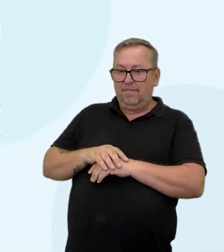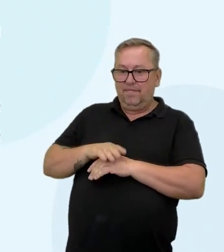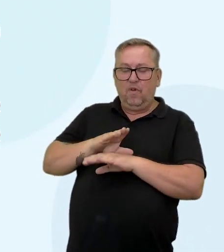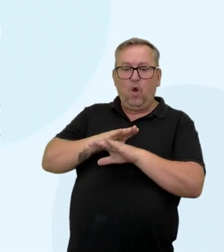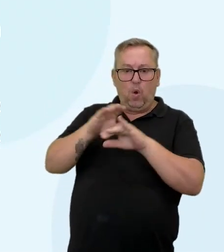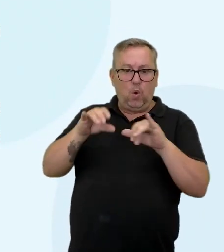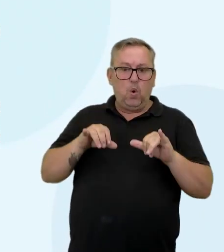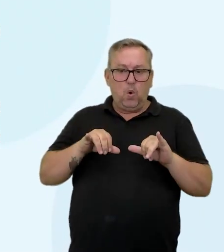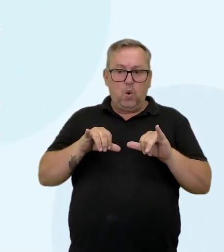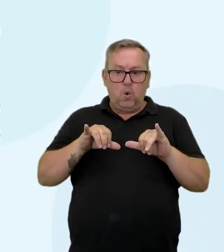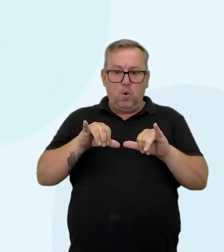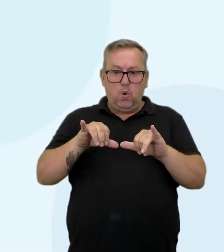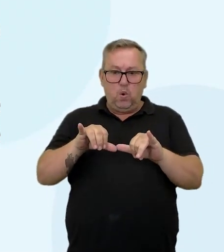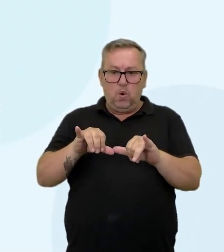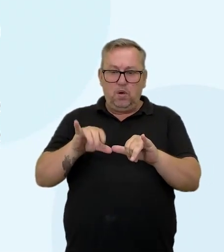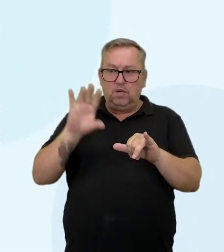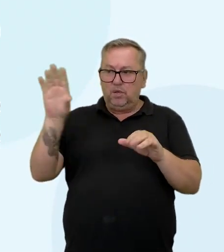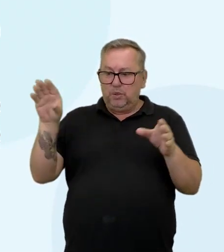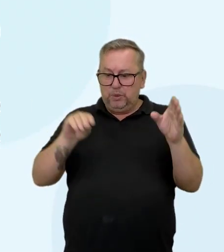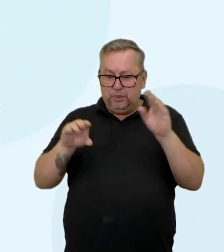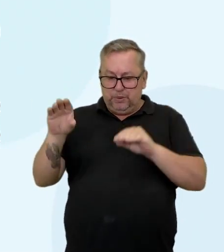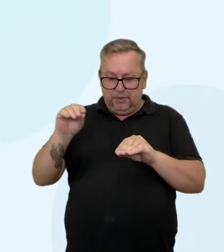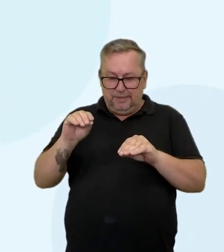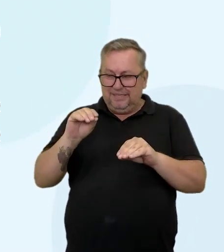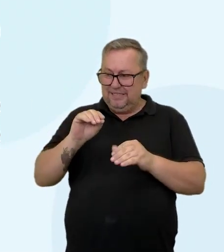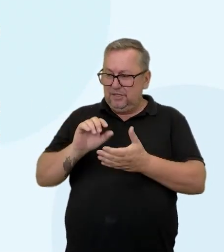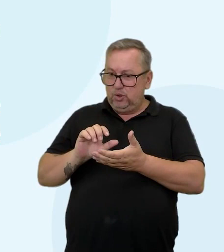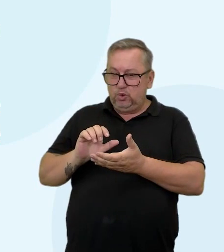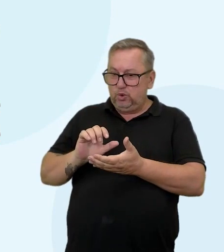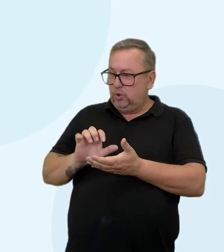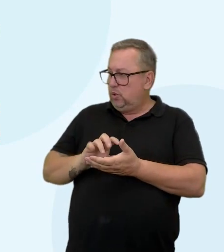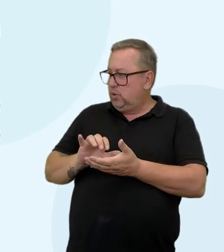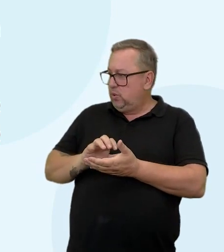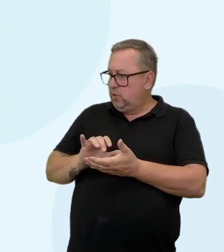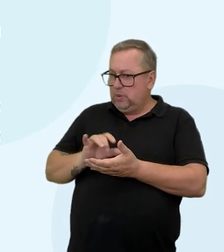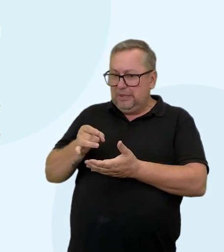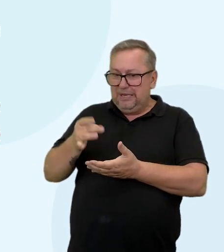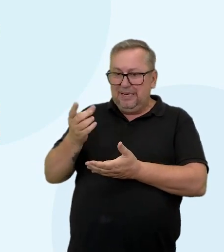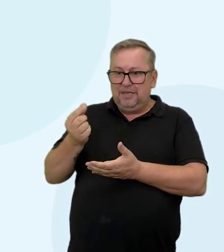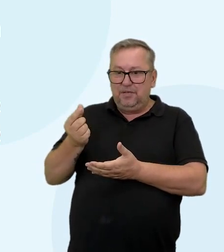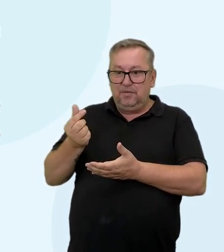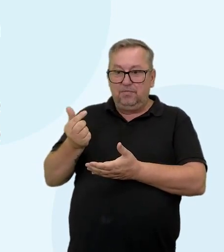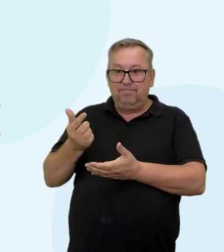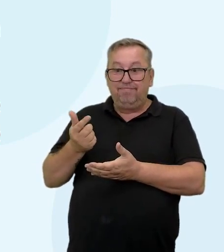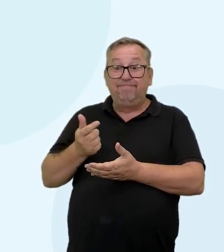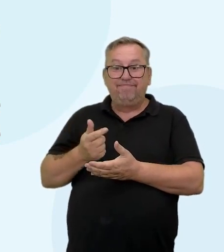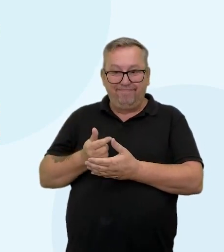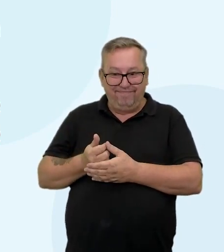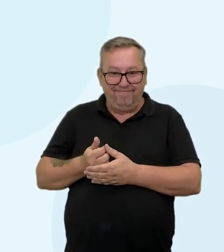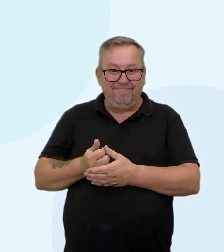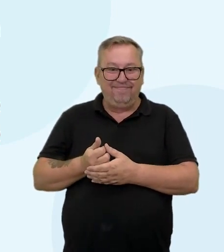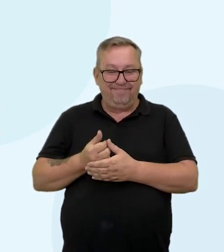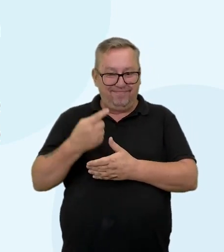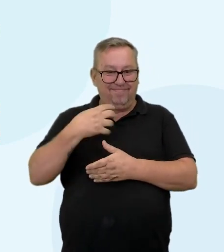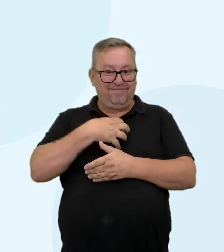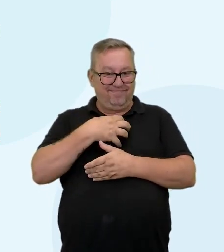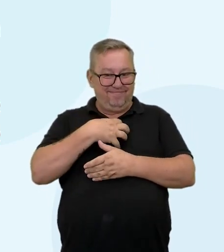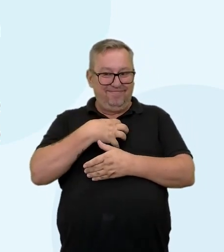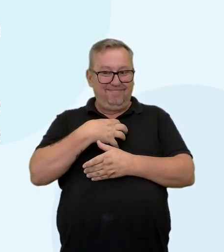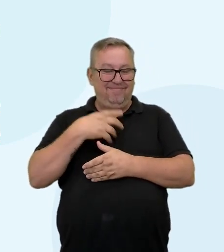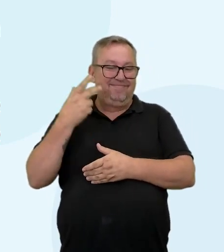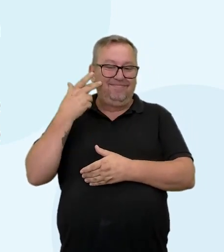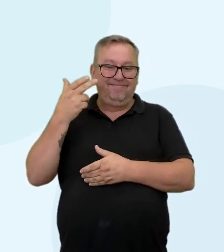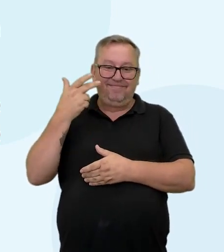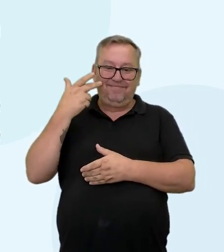mercado e fez, entre aspas, aí, contas para saber quanto poderia gastar. Essa é uma situação muito